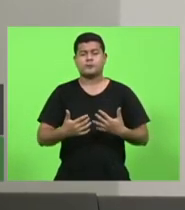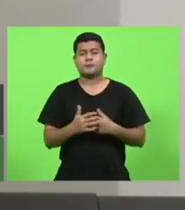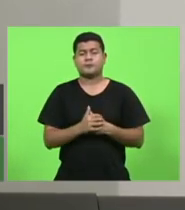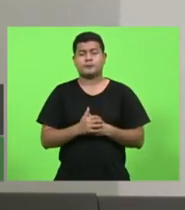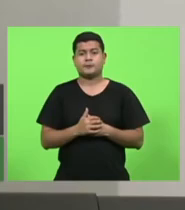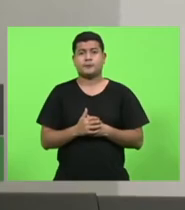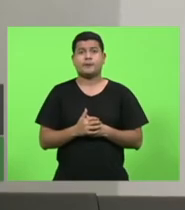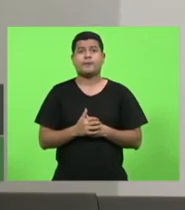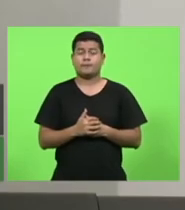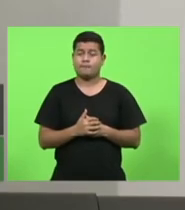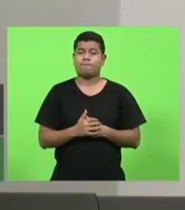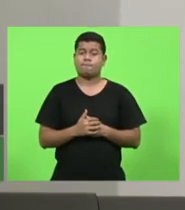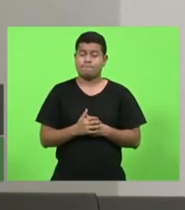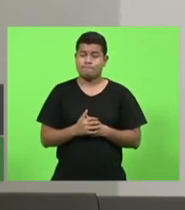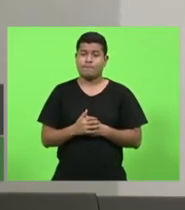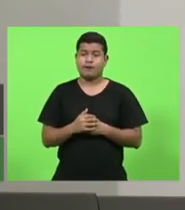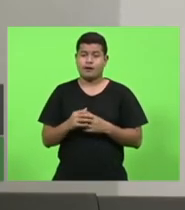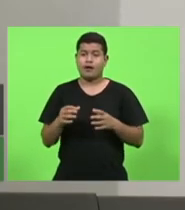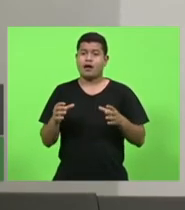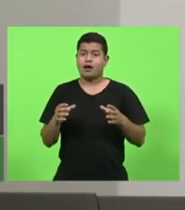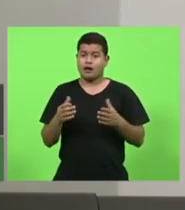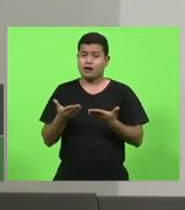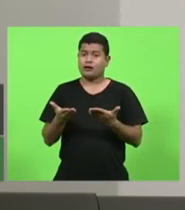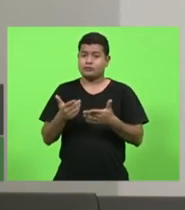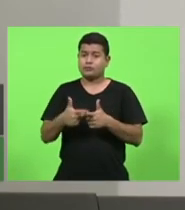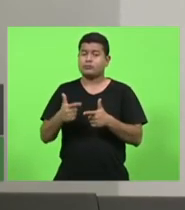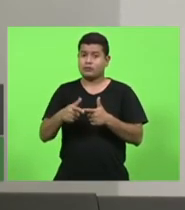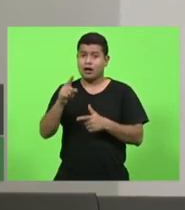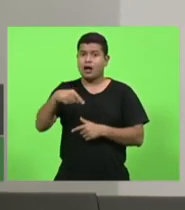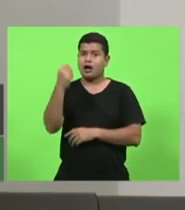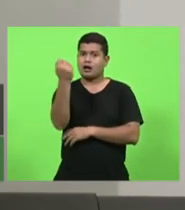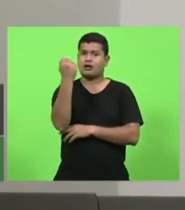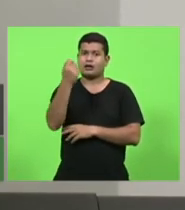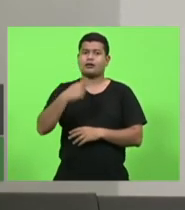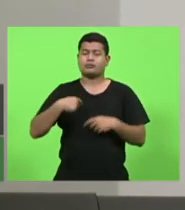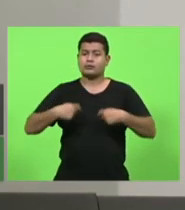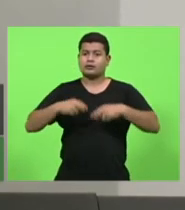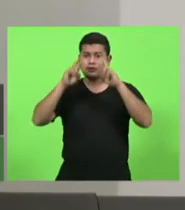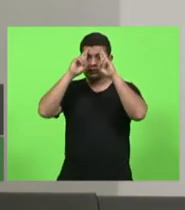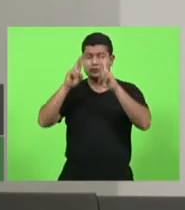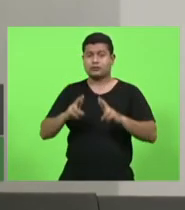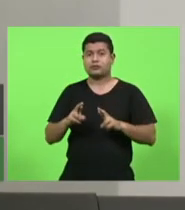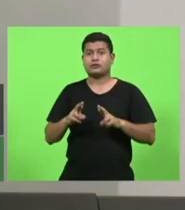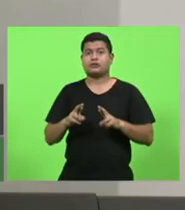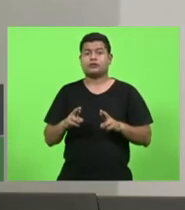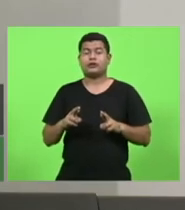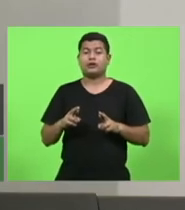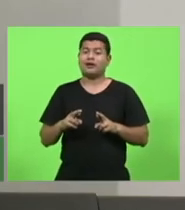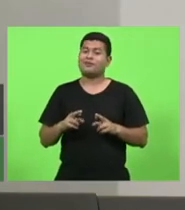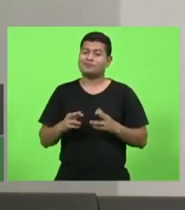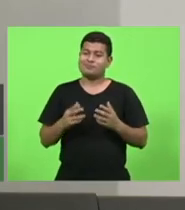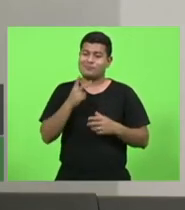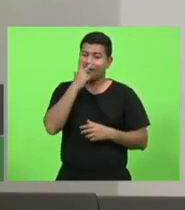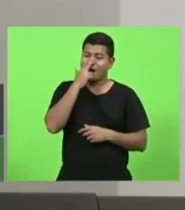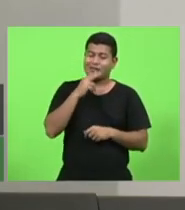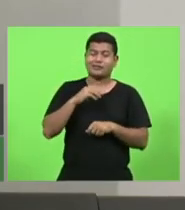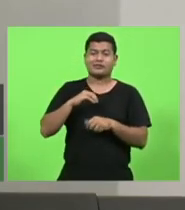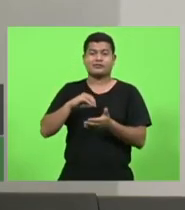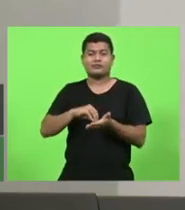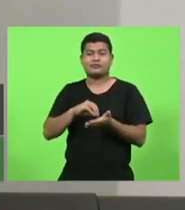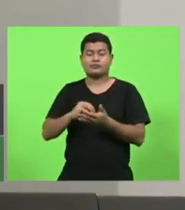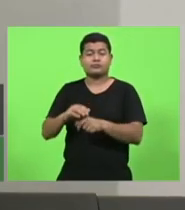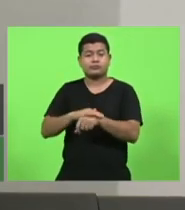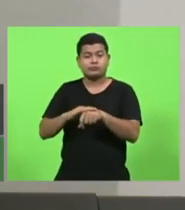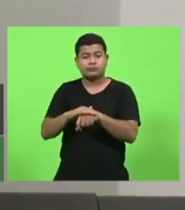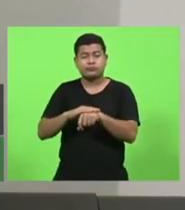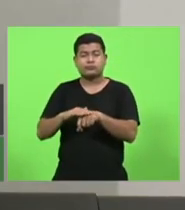realmente é grave, merece respeito e talvez tenha aí um fundo de falta de diálogo. Essa falta de